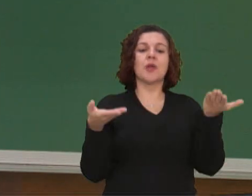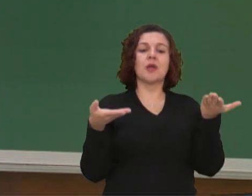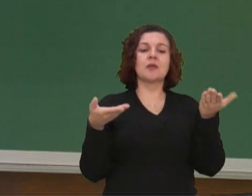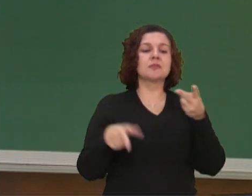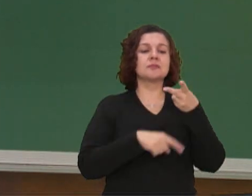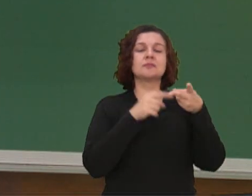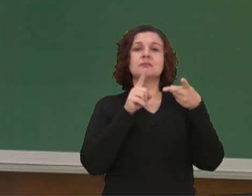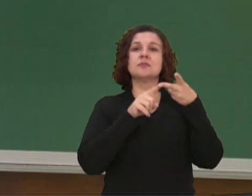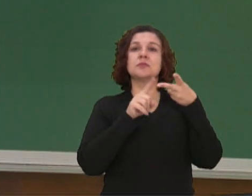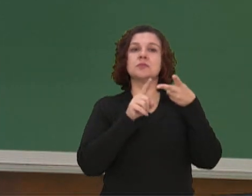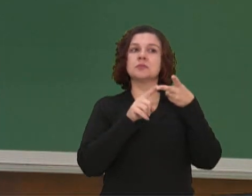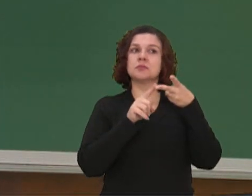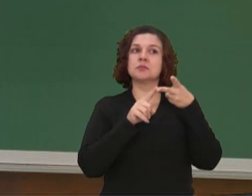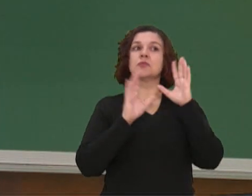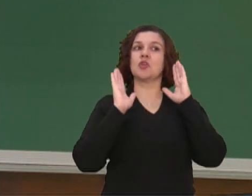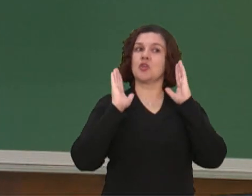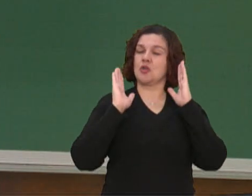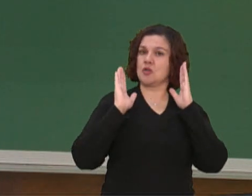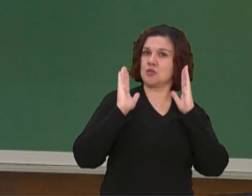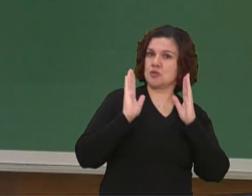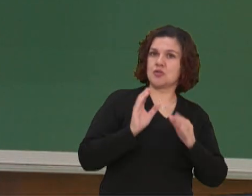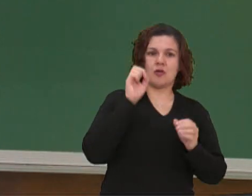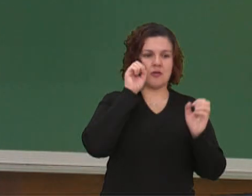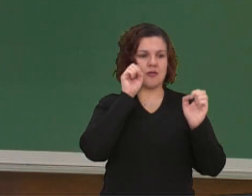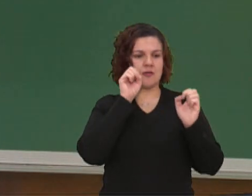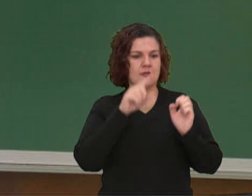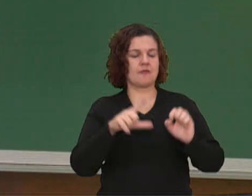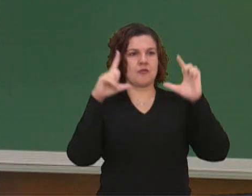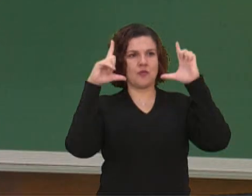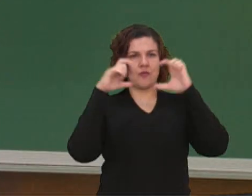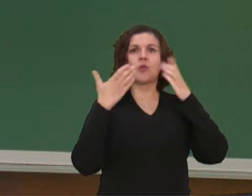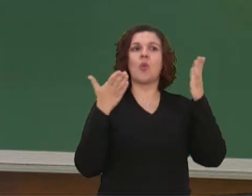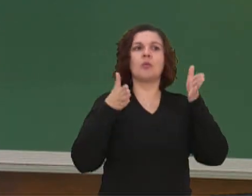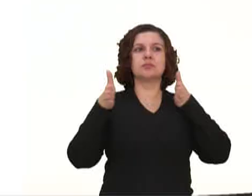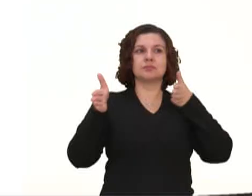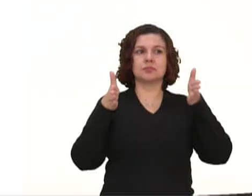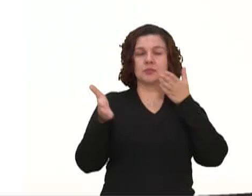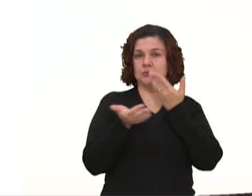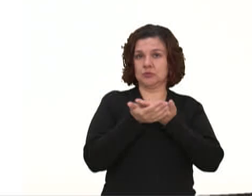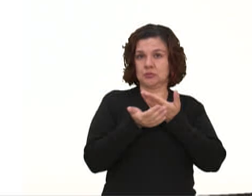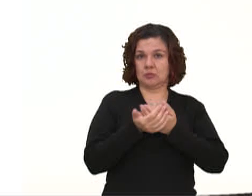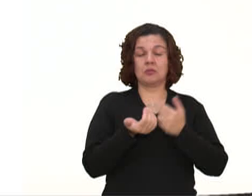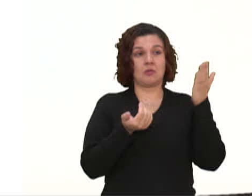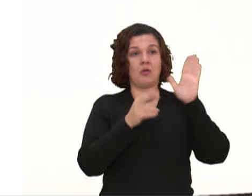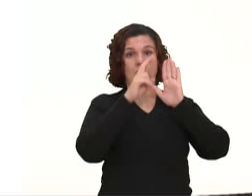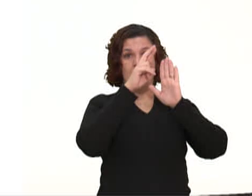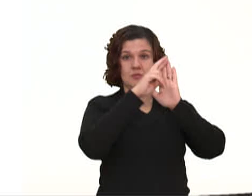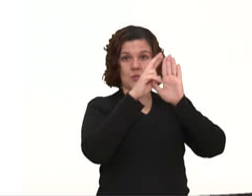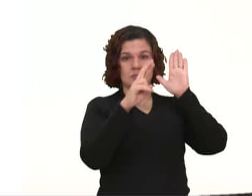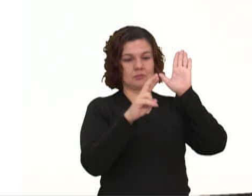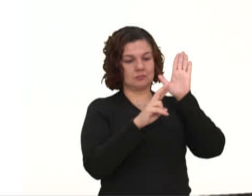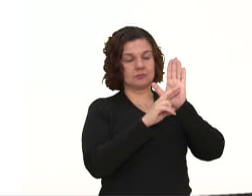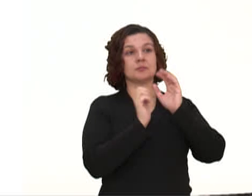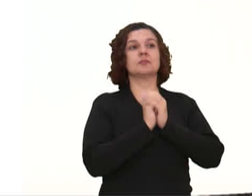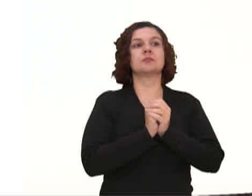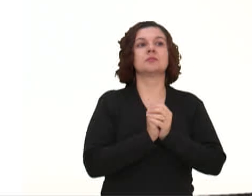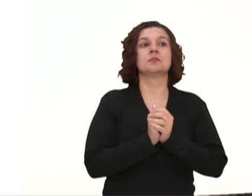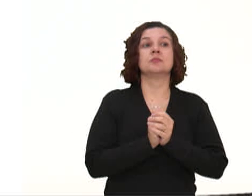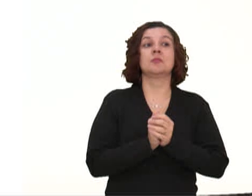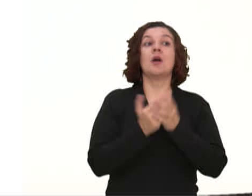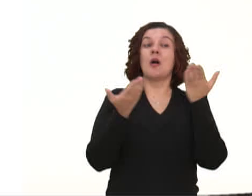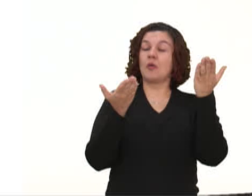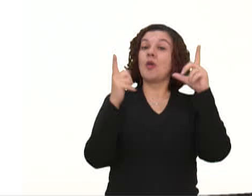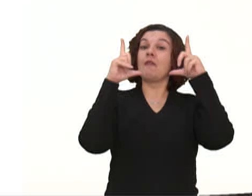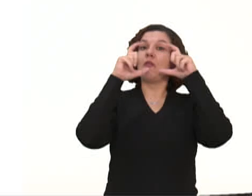depois, considerando a imagem ali, de qual época nós estamos falando? Então, as respostas ali. A imagem tem o